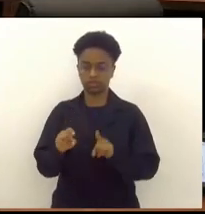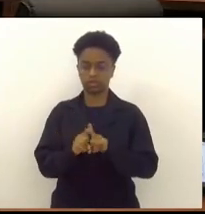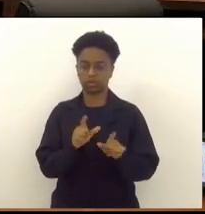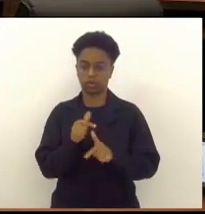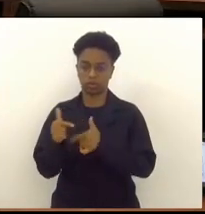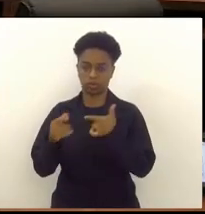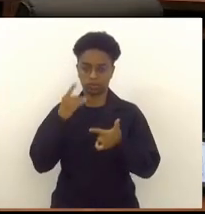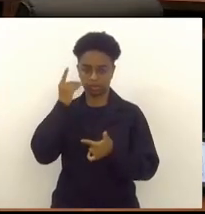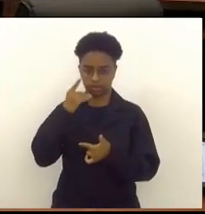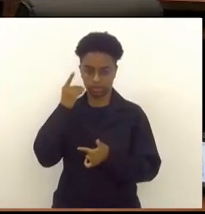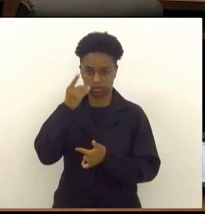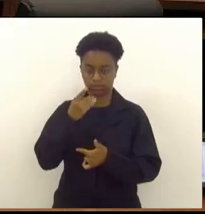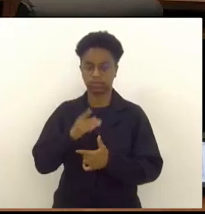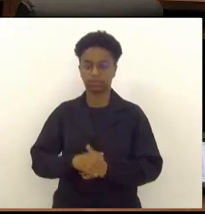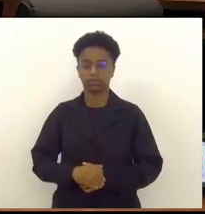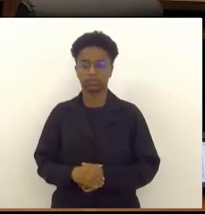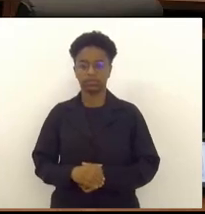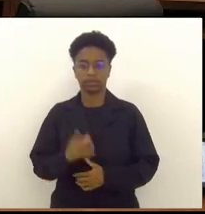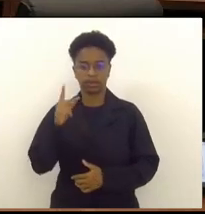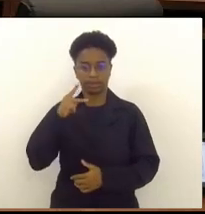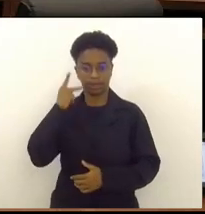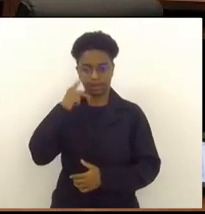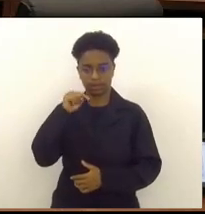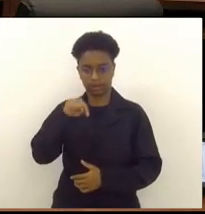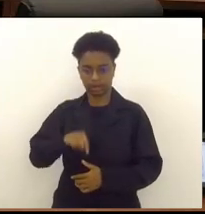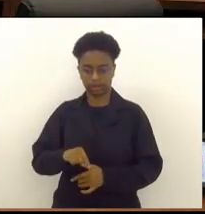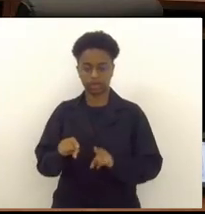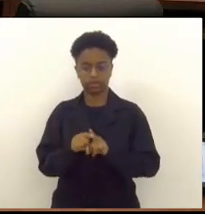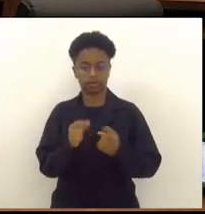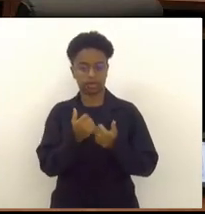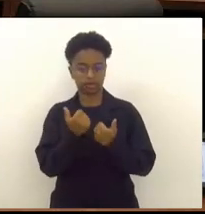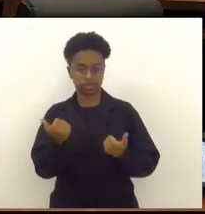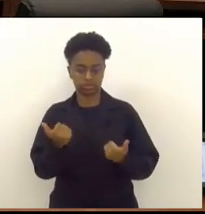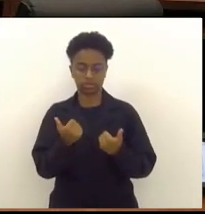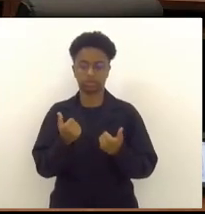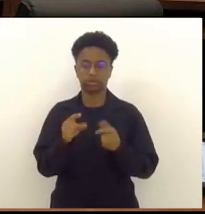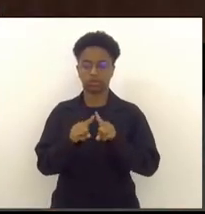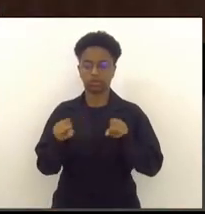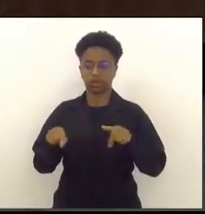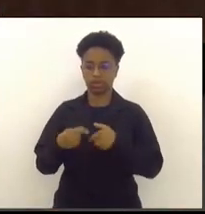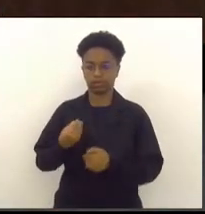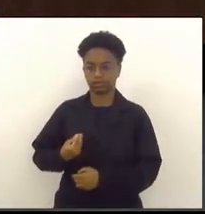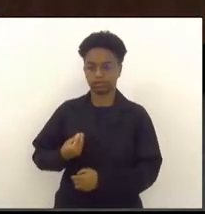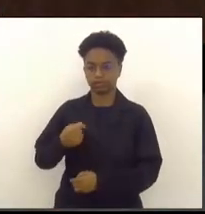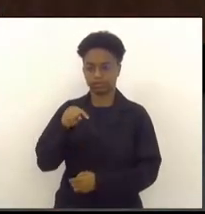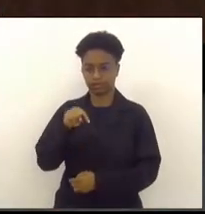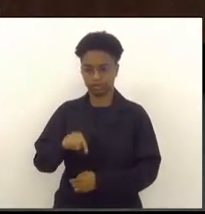deputados, deputadas, parlamentares, assessorias de gabinete presentes.